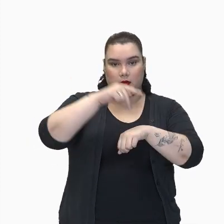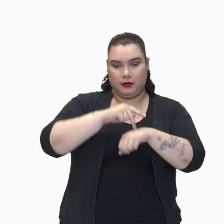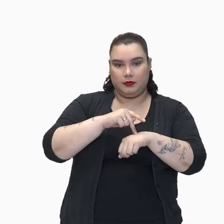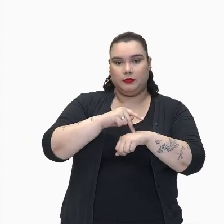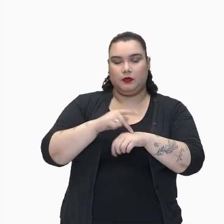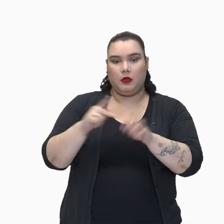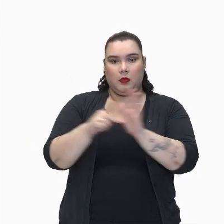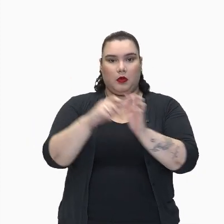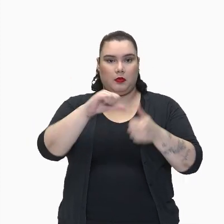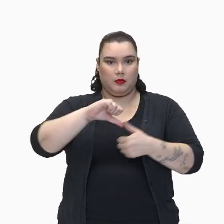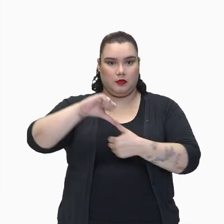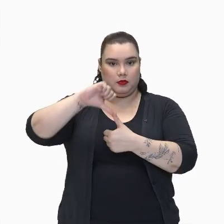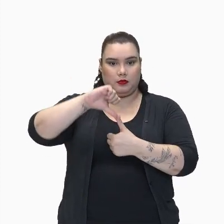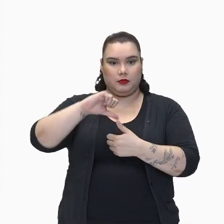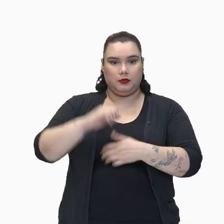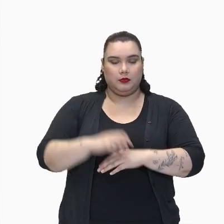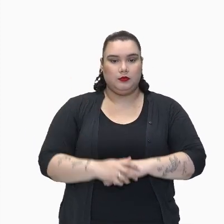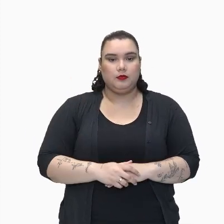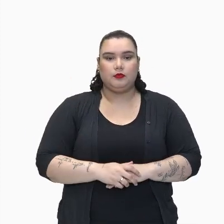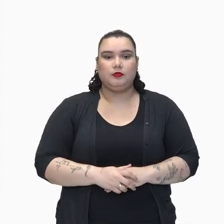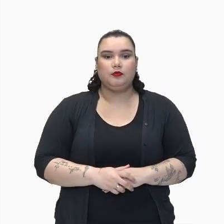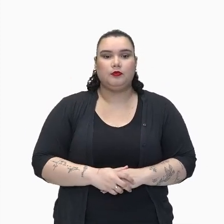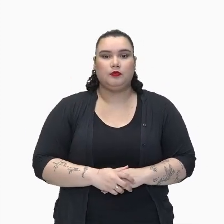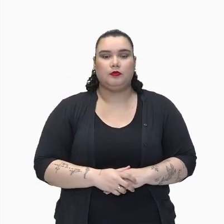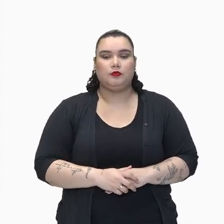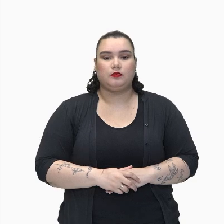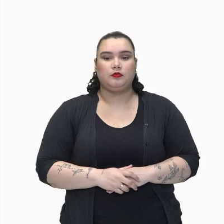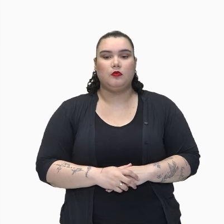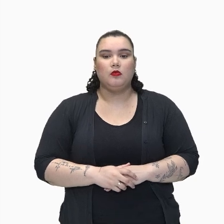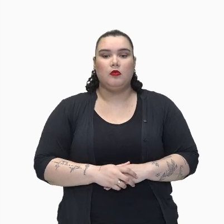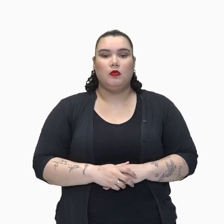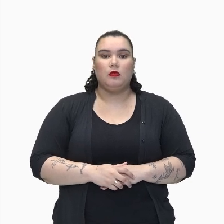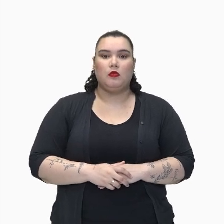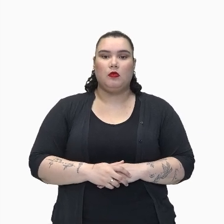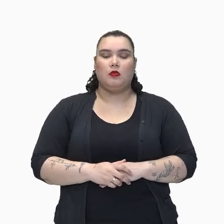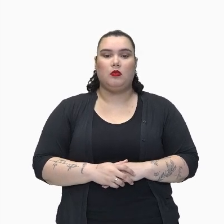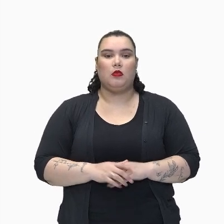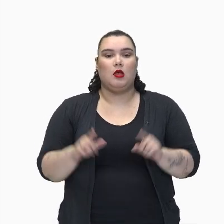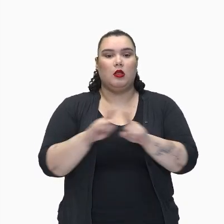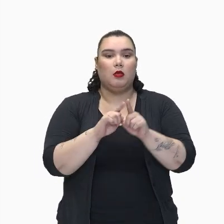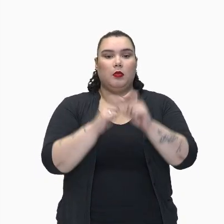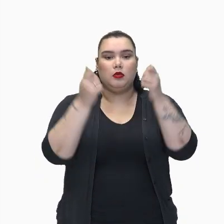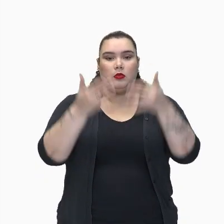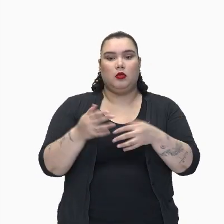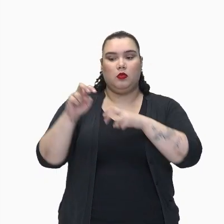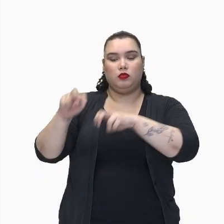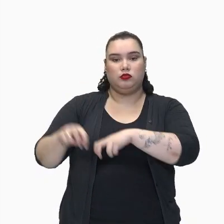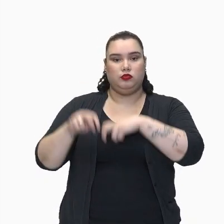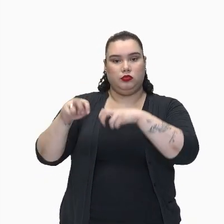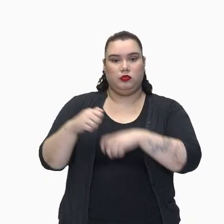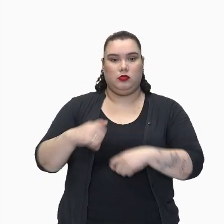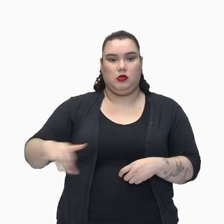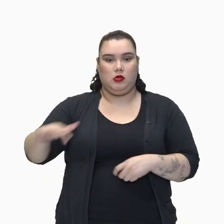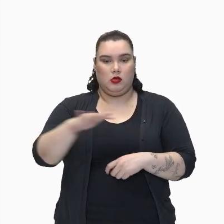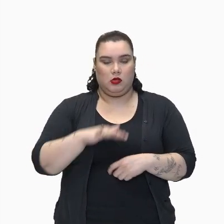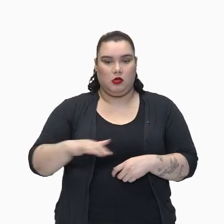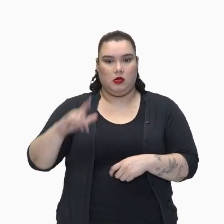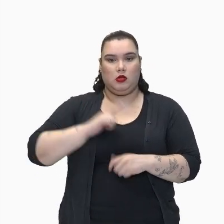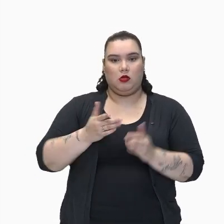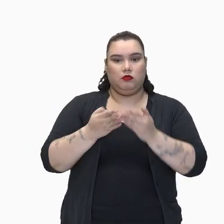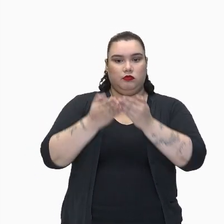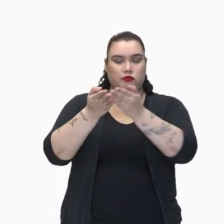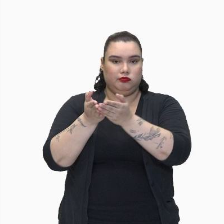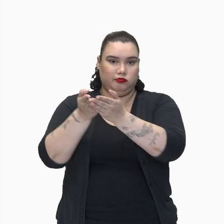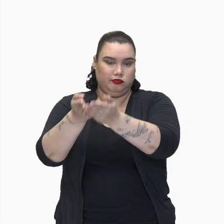América Central. Além disso, a gente pode falar, por exemplo, sobre a agricultura de exportação e de